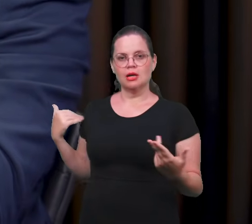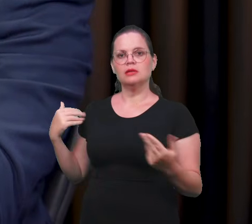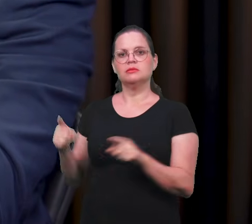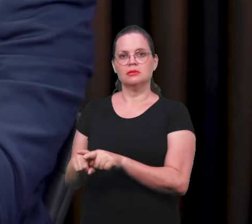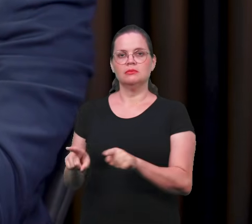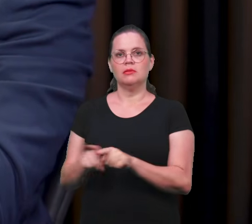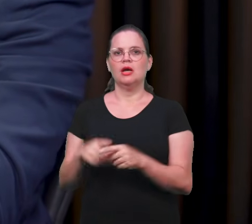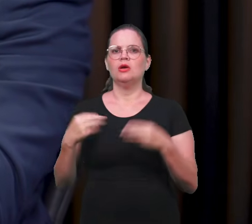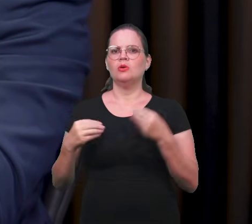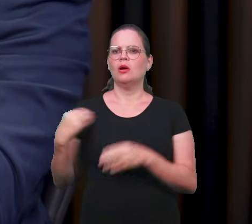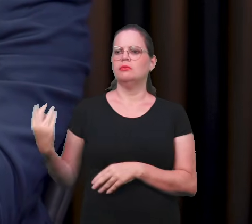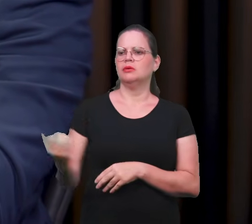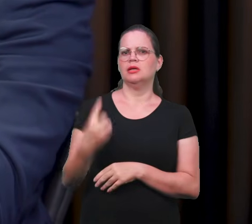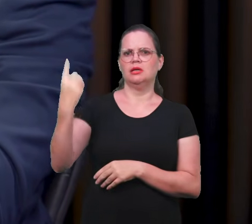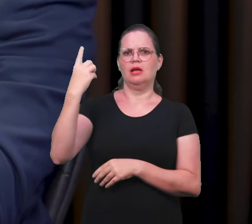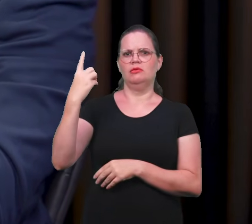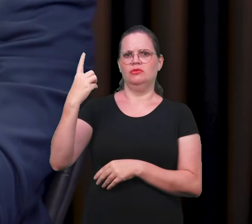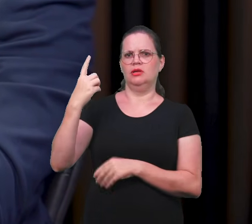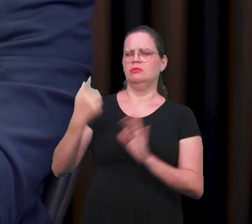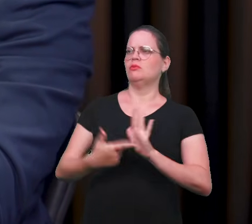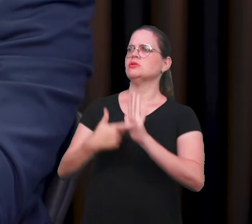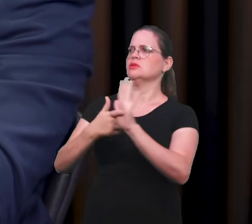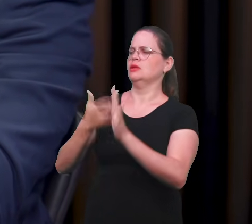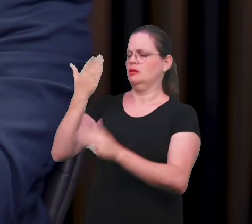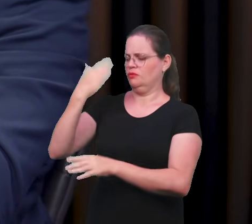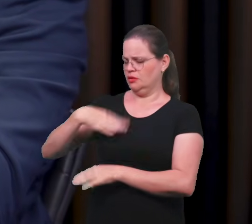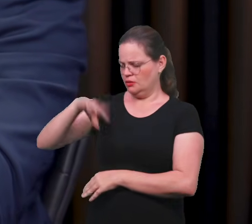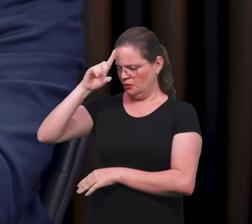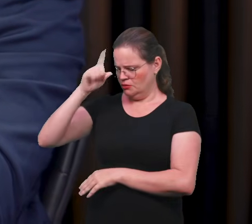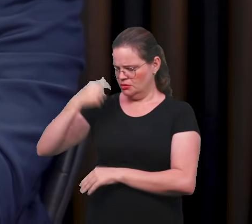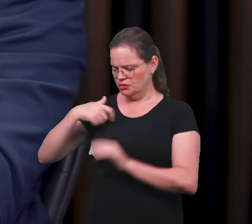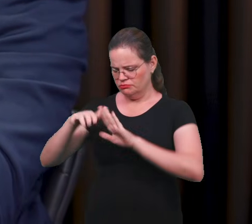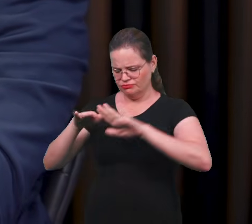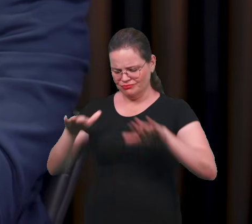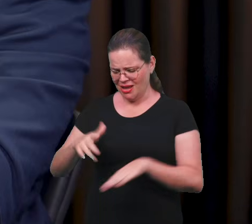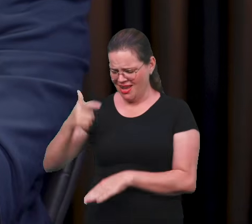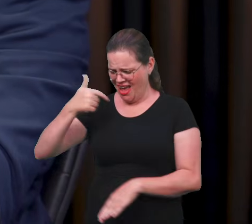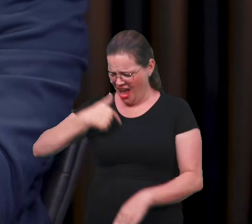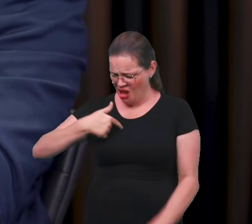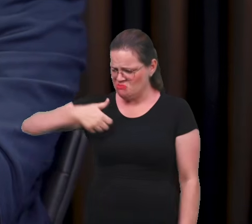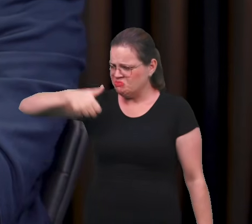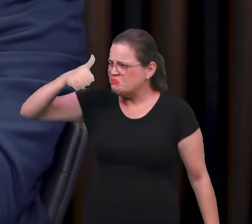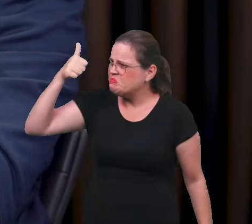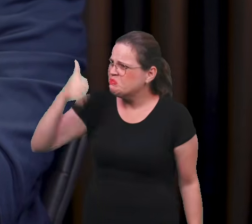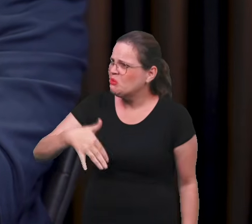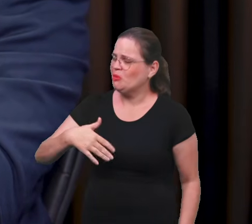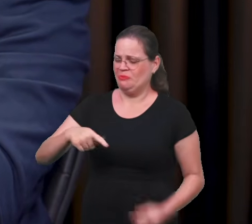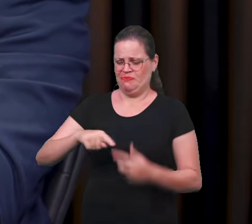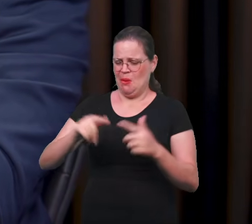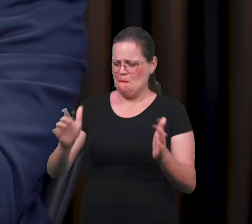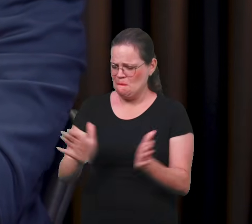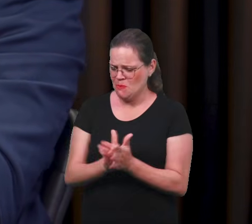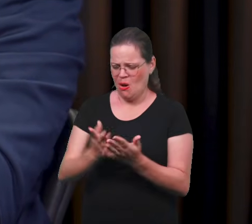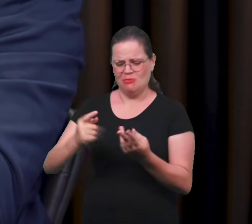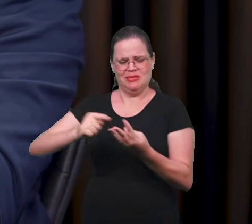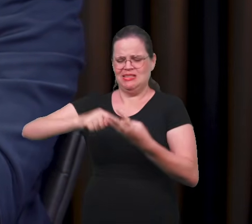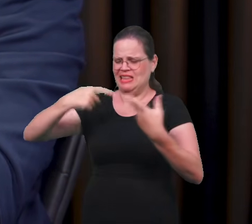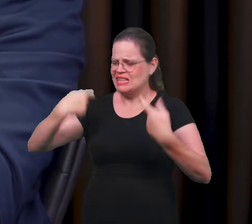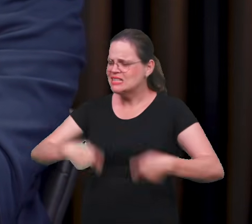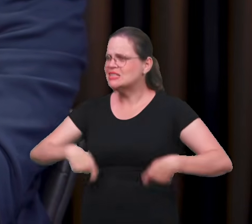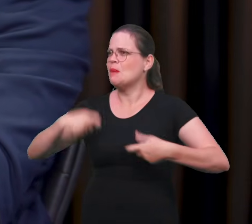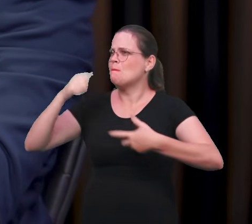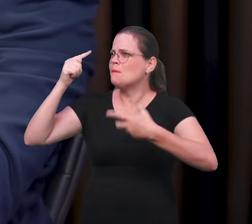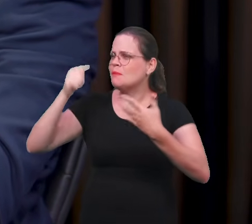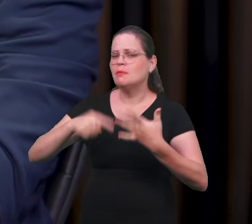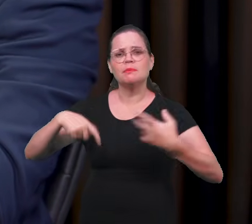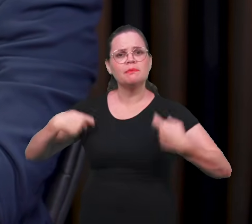Como que Davi se referia diante do Senhor? Eu sou pobre e necessitado.